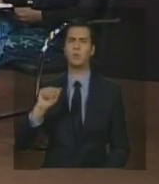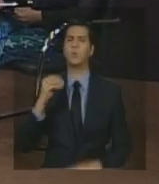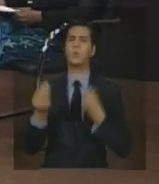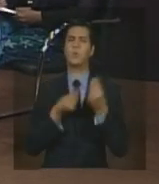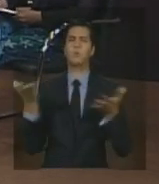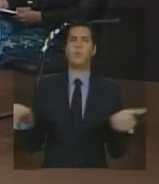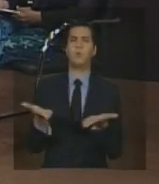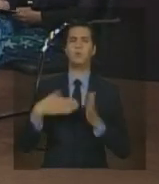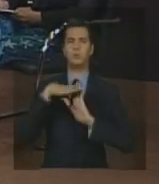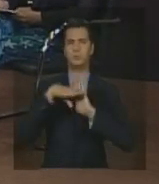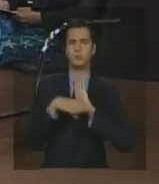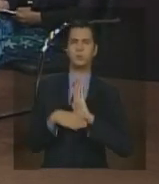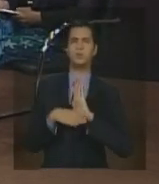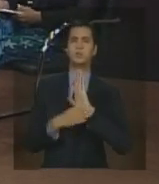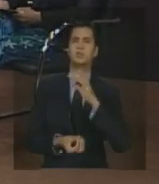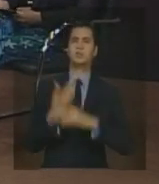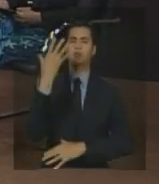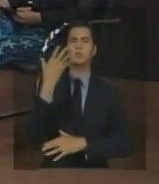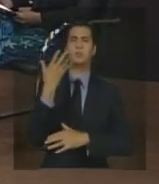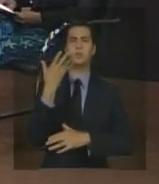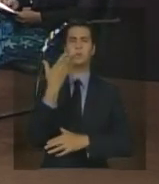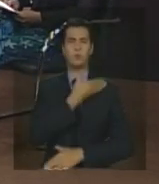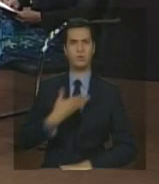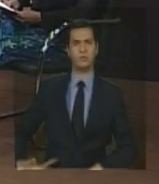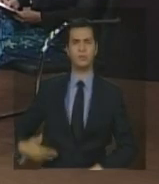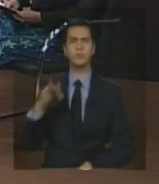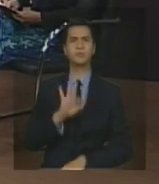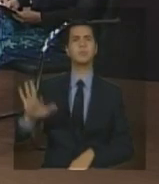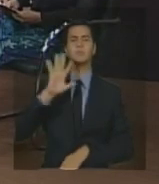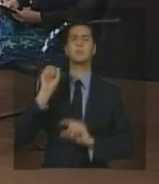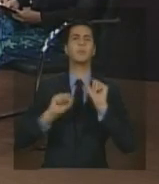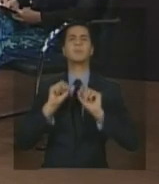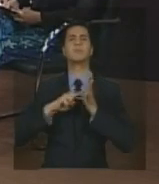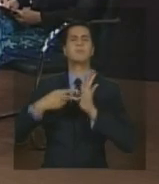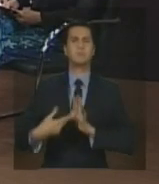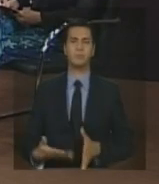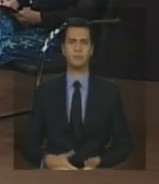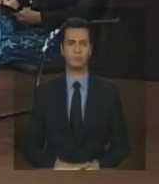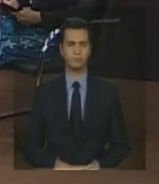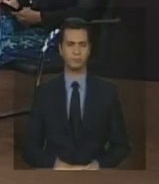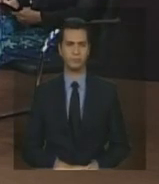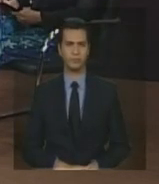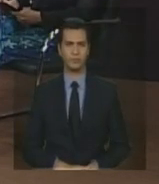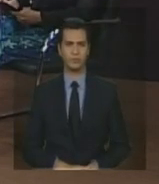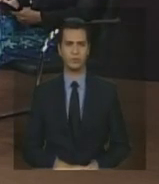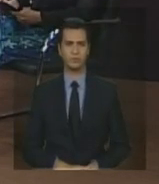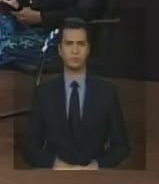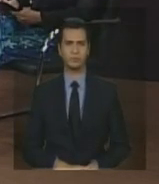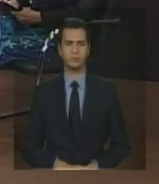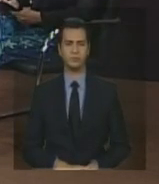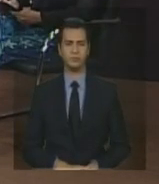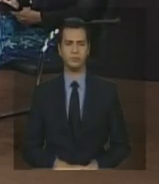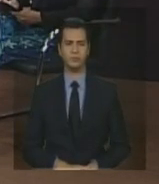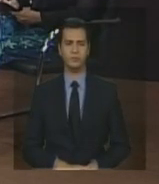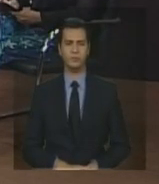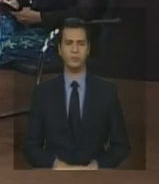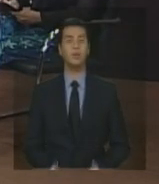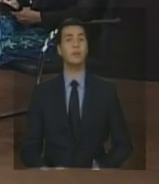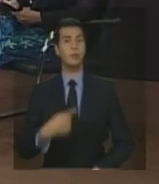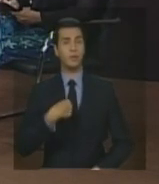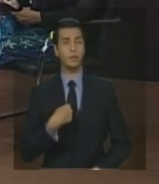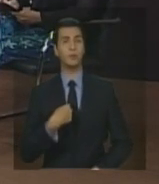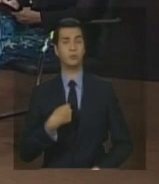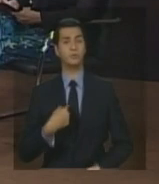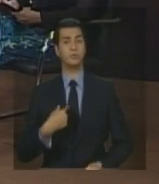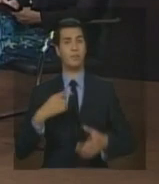eu, como pessoa com deficiência, né, há 21 anos adquirido num acidente de carro, e